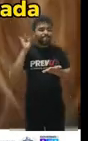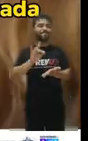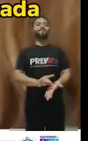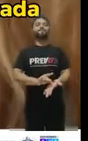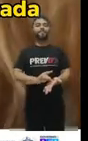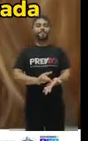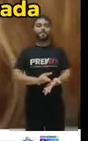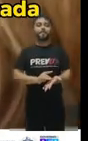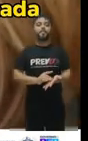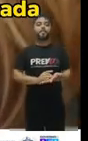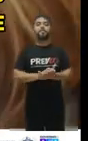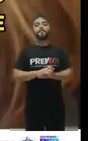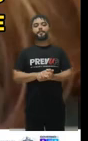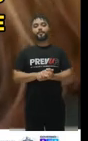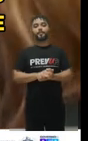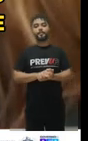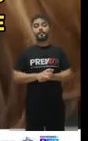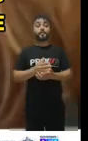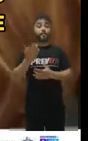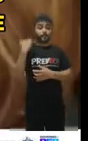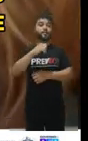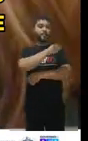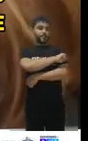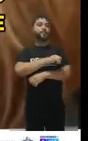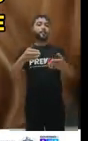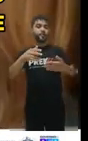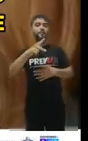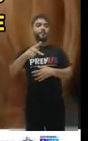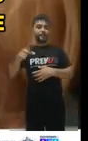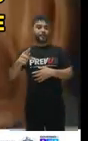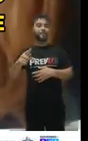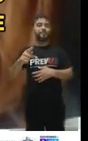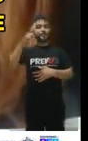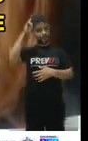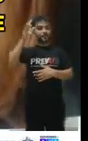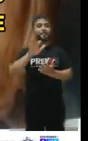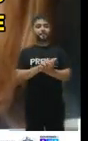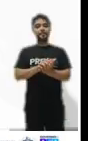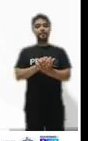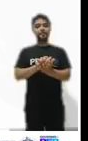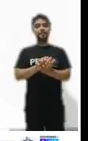sinto bastante realizada quando fui aluna e hoje professora do Prevu.